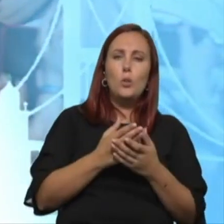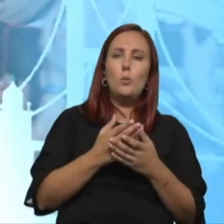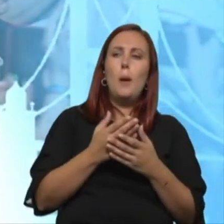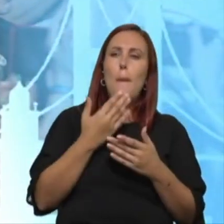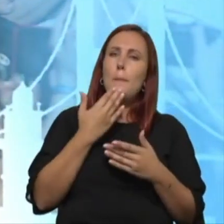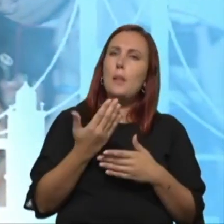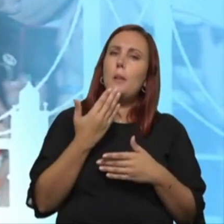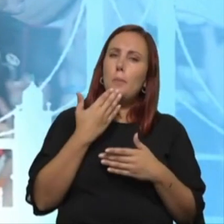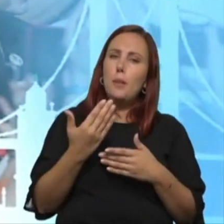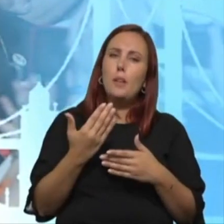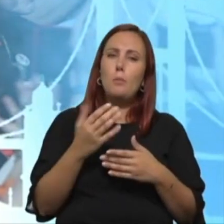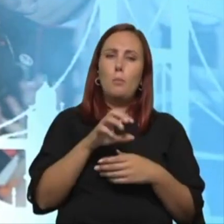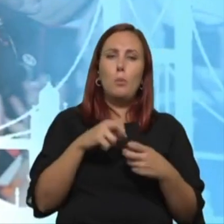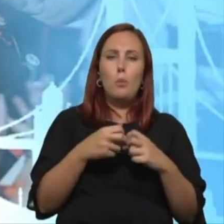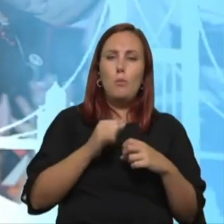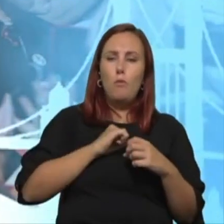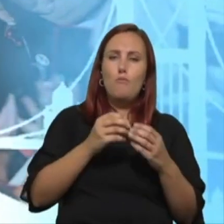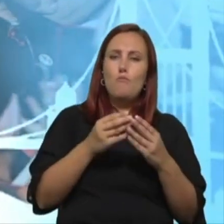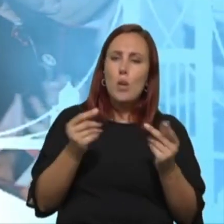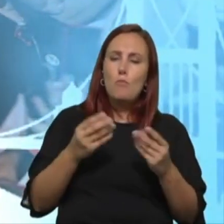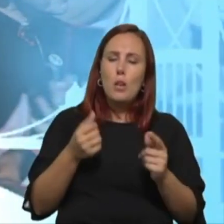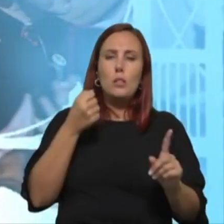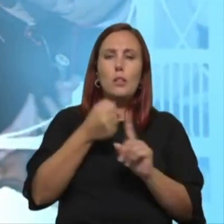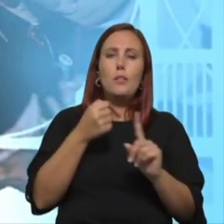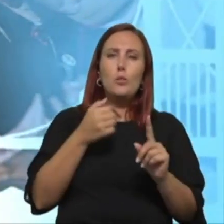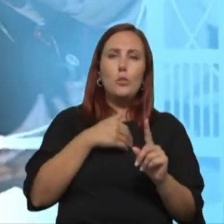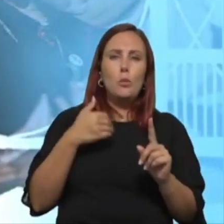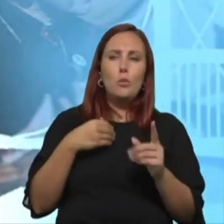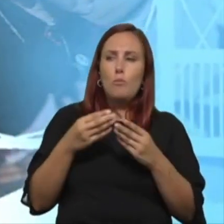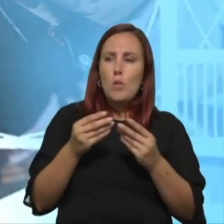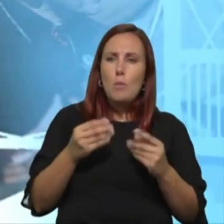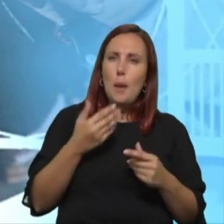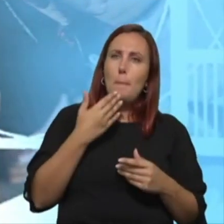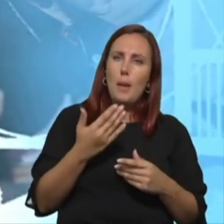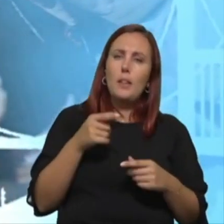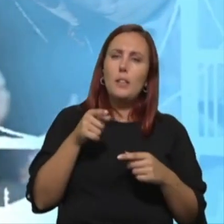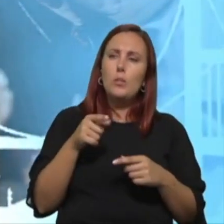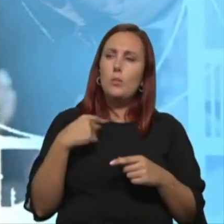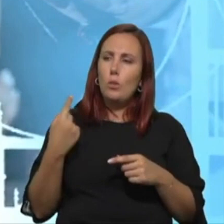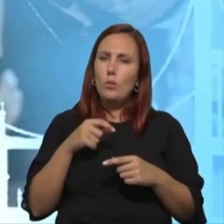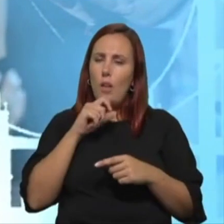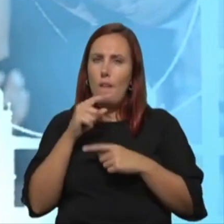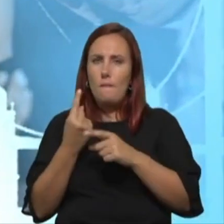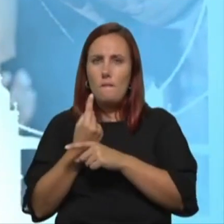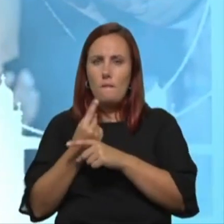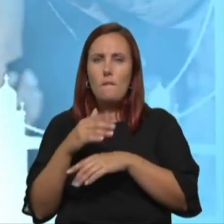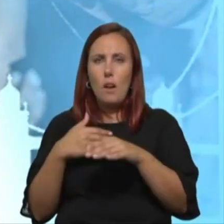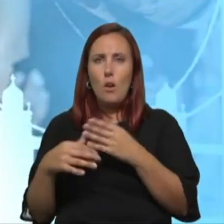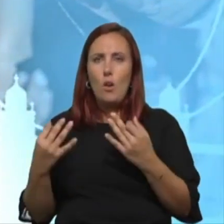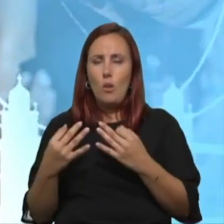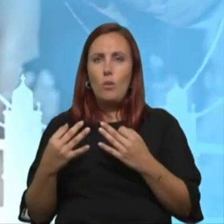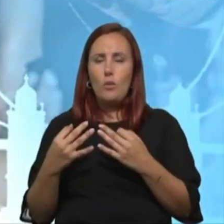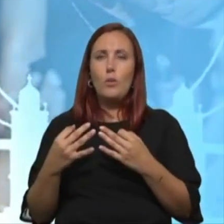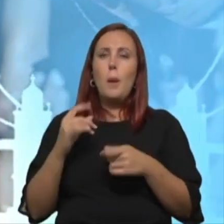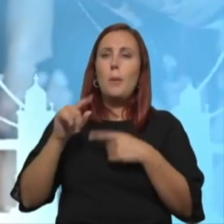para os seus problemas e para os desafios de saúde, há algo que, enquanto sociedade, nós podemos fazer para pedir